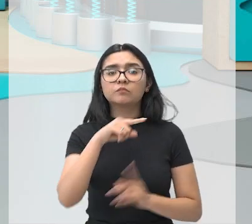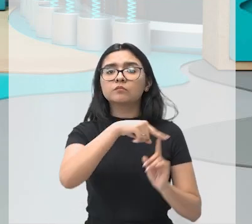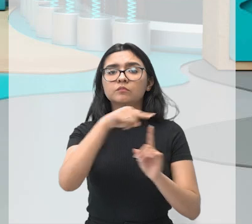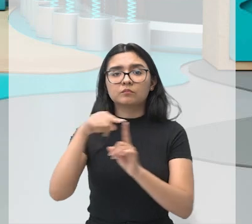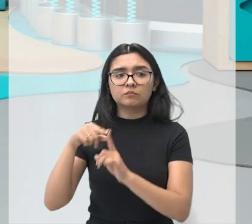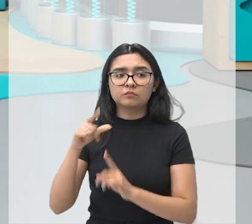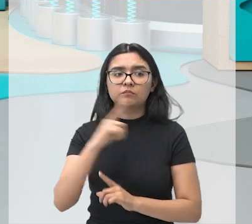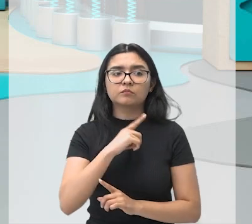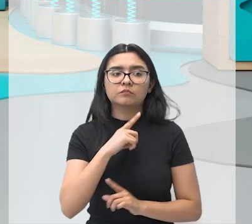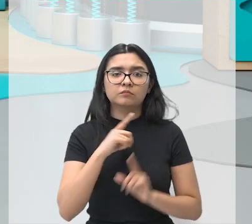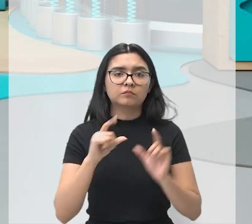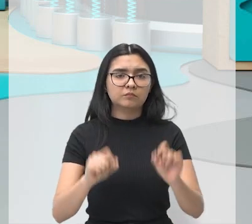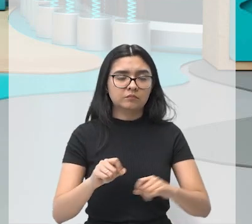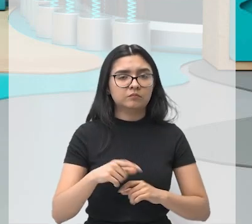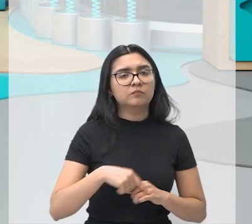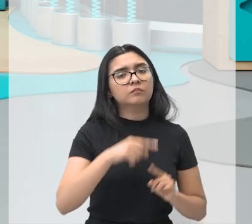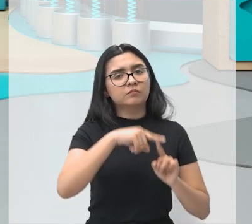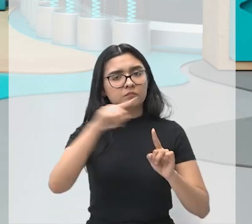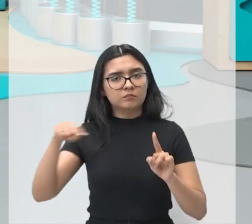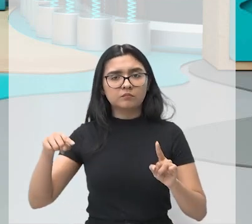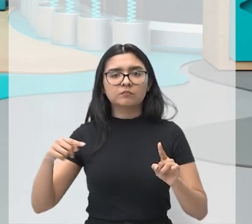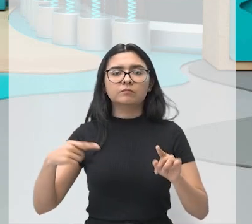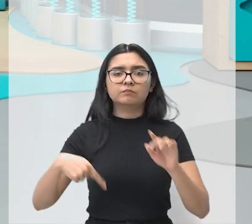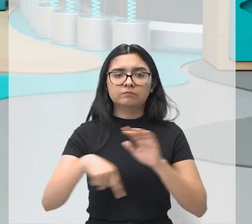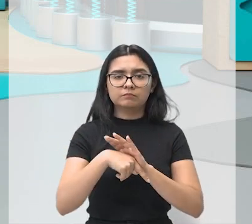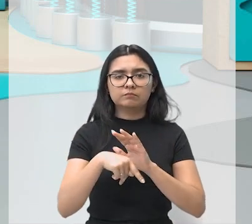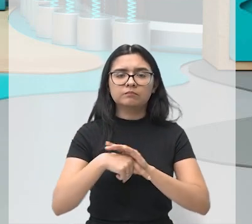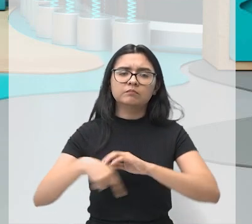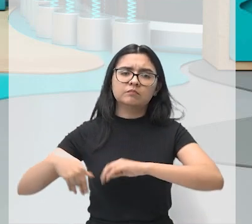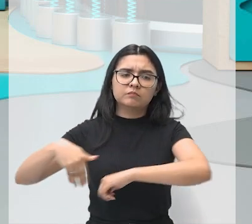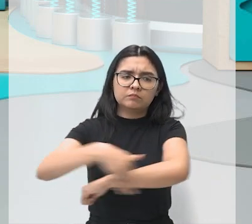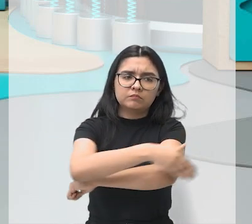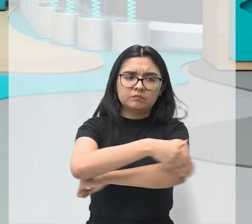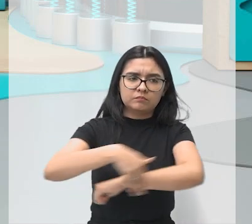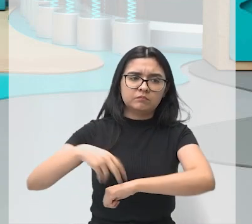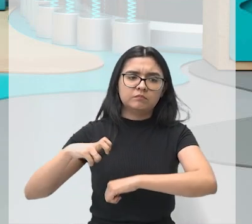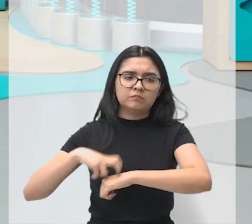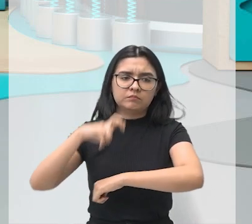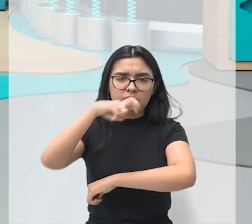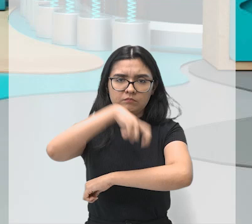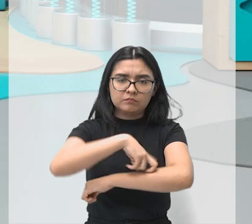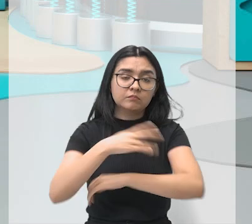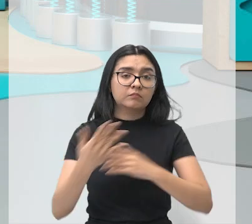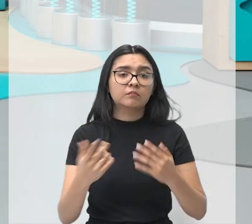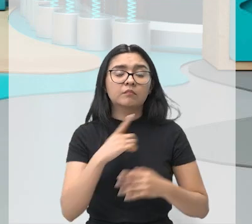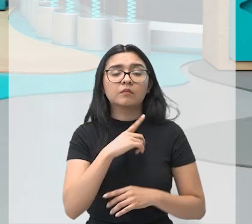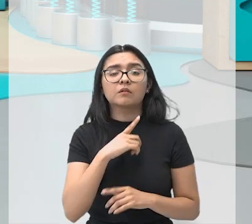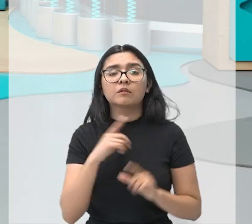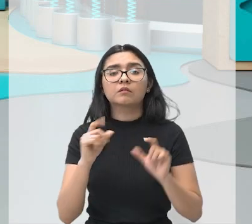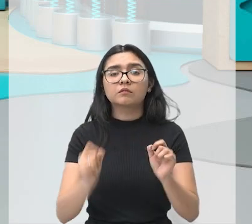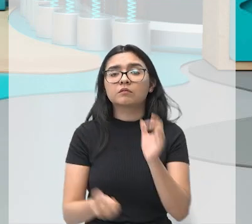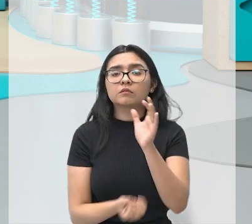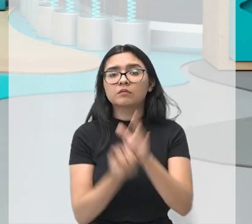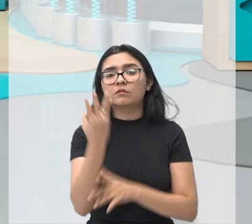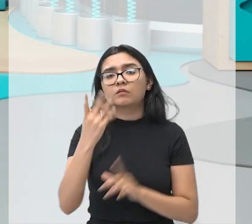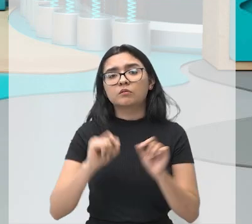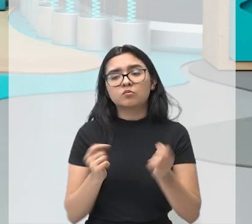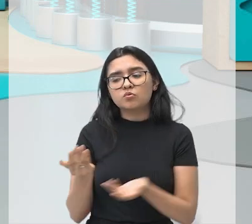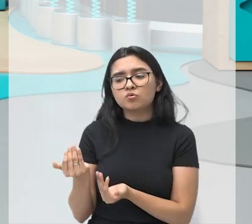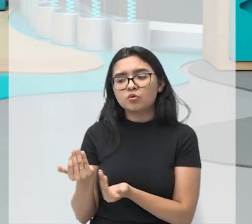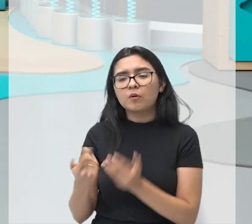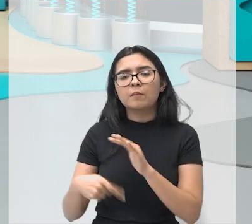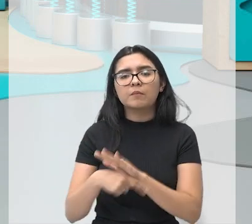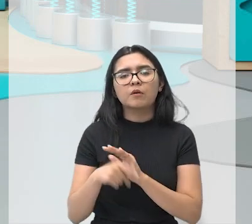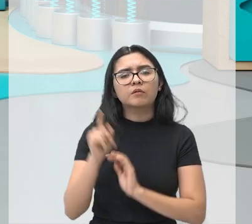uma variação do ciclismo de estrada, o mountain bike, como aparece para a gente na definição agora. E ele foi idealizado por jovens